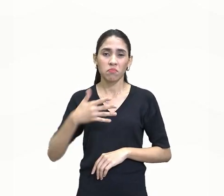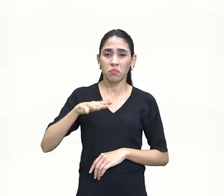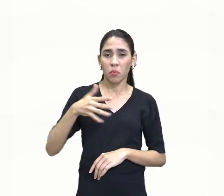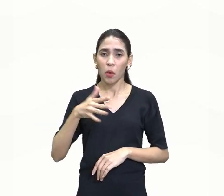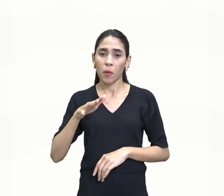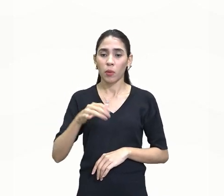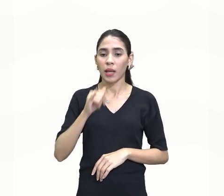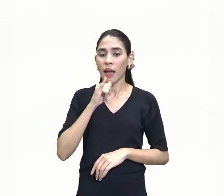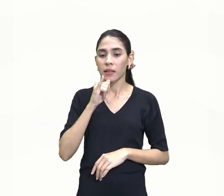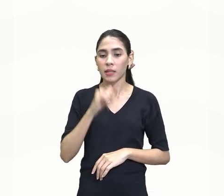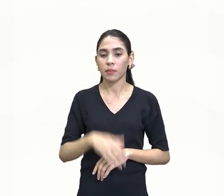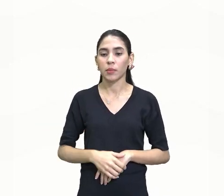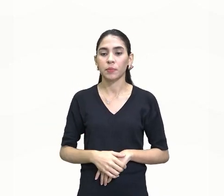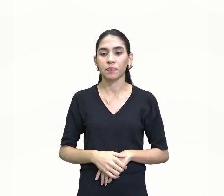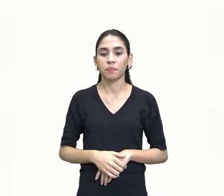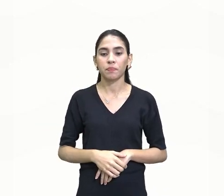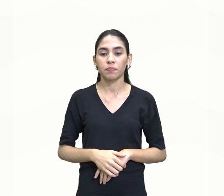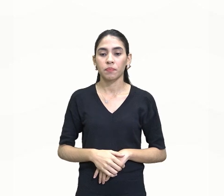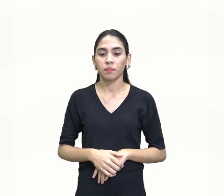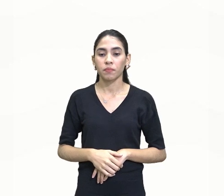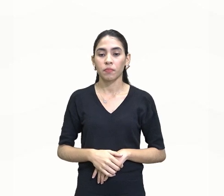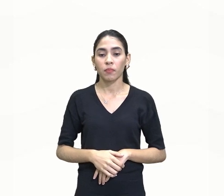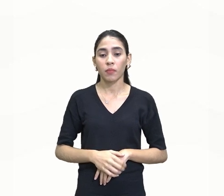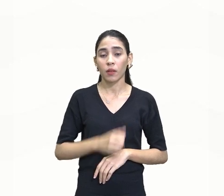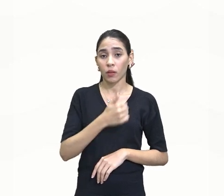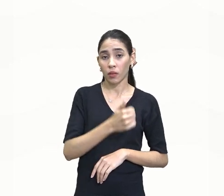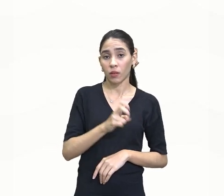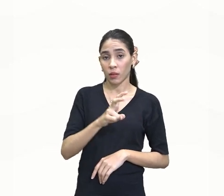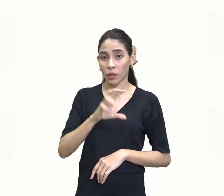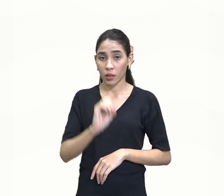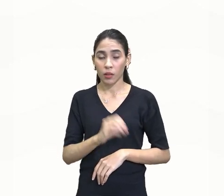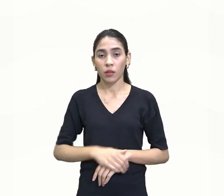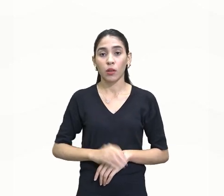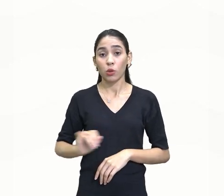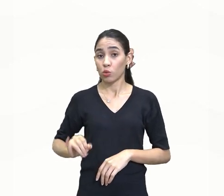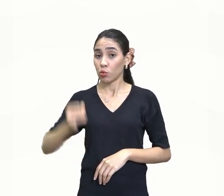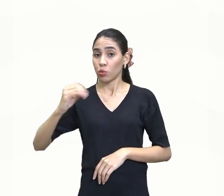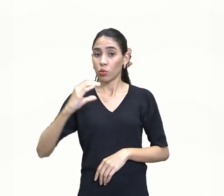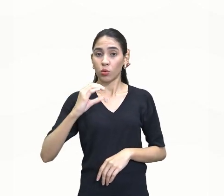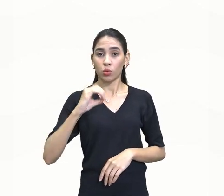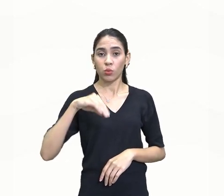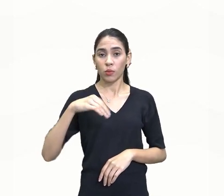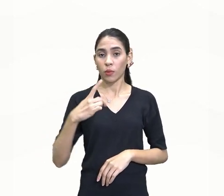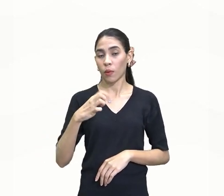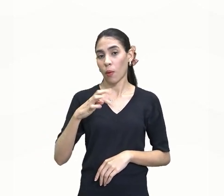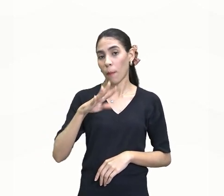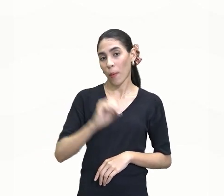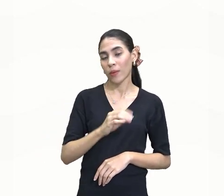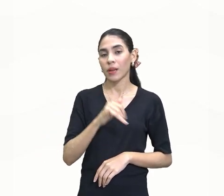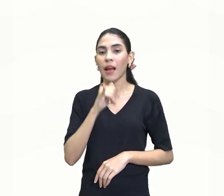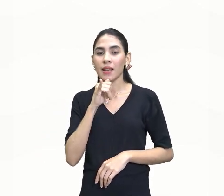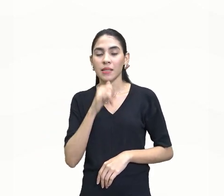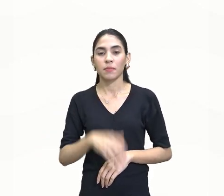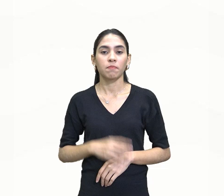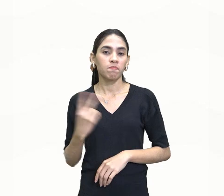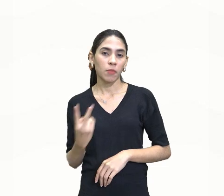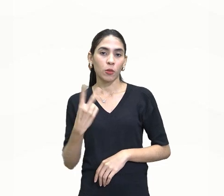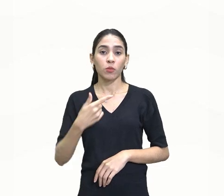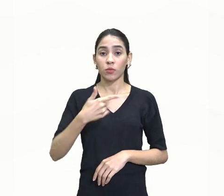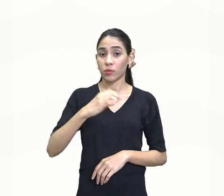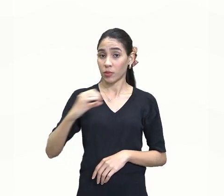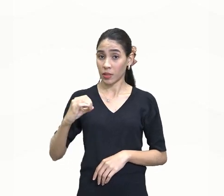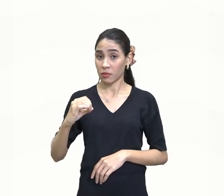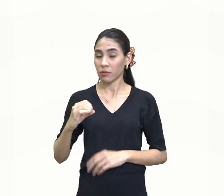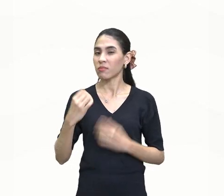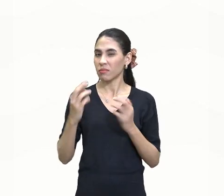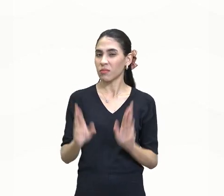ó, próximo a 150. Nos juros compostos, estaria já aqui, ó, no valor de 200.